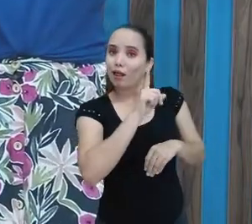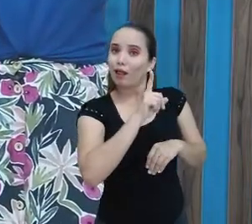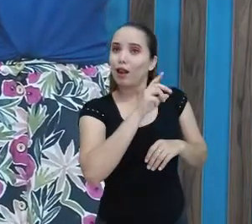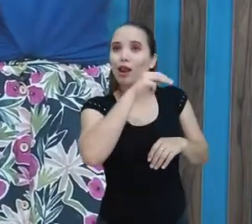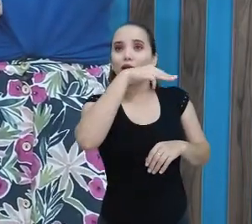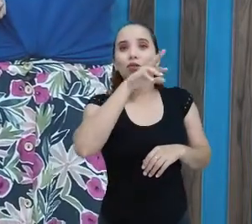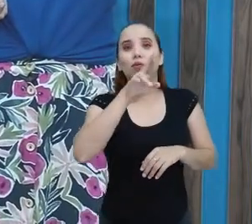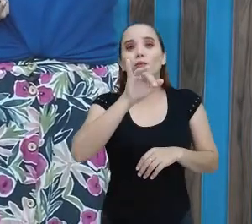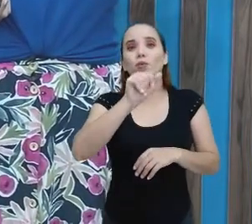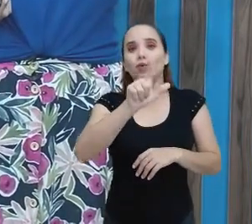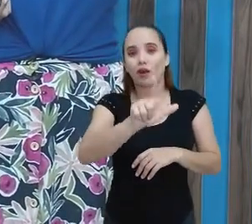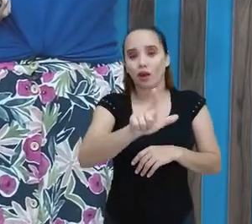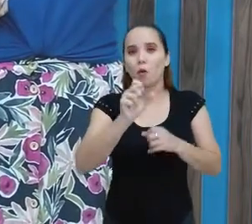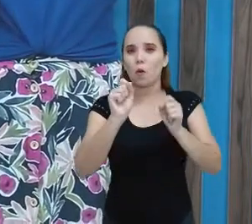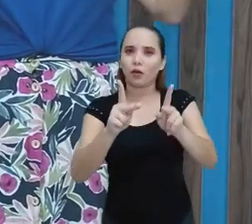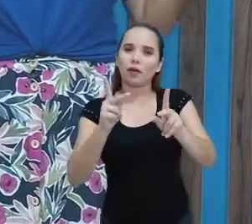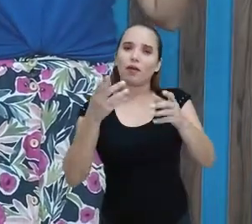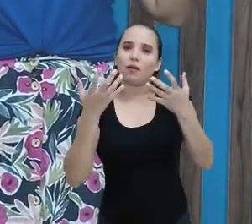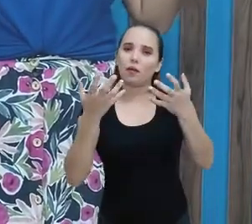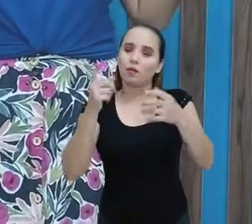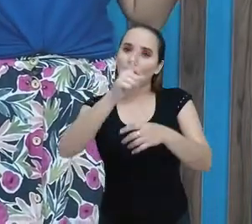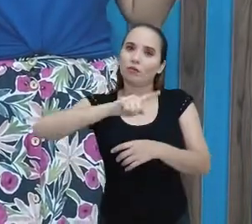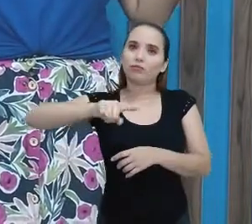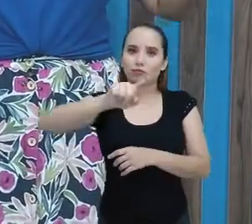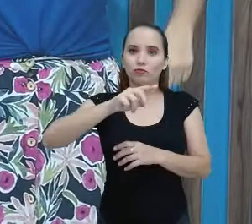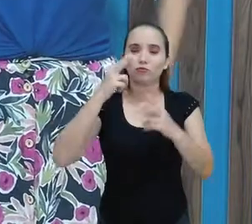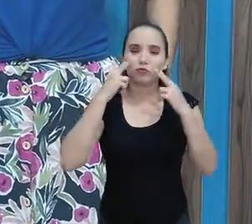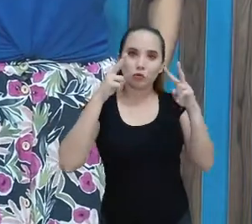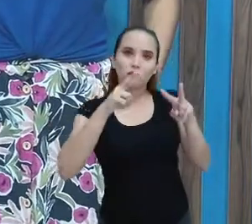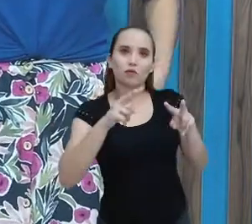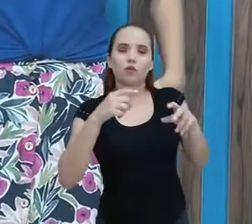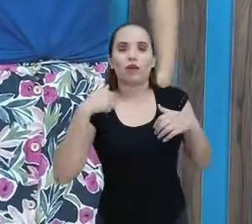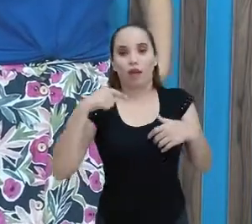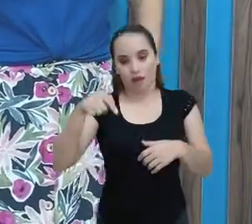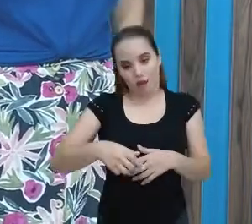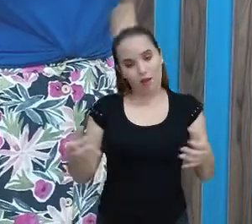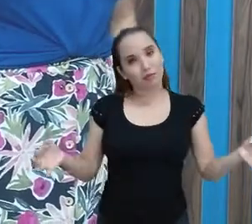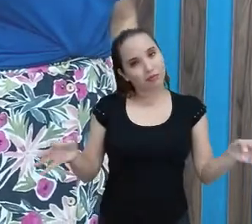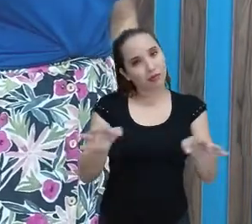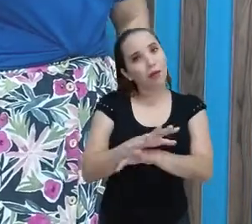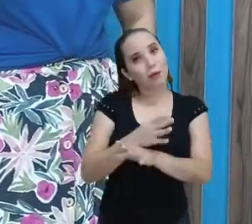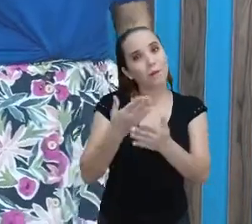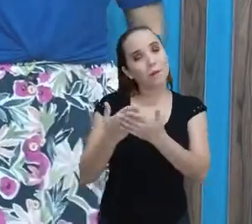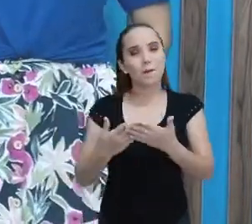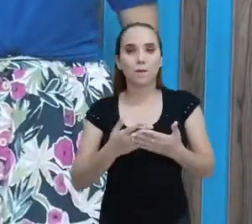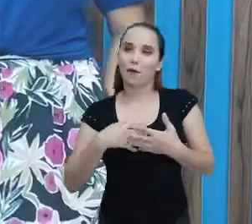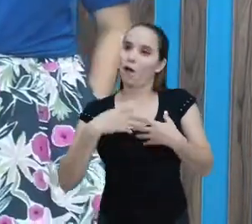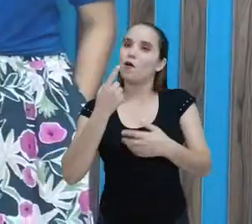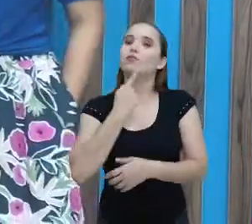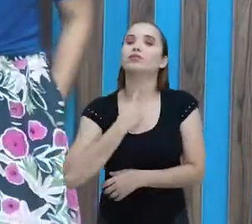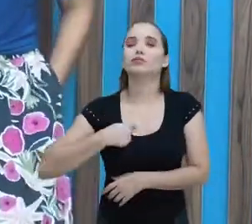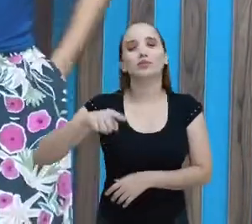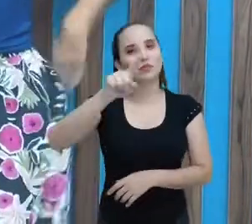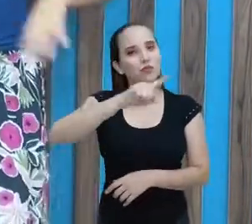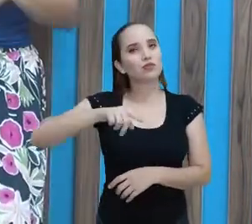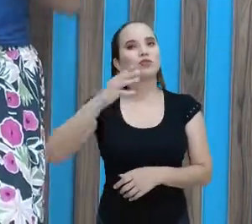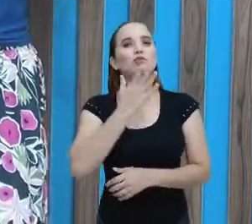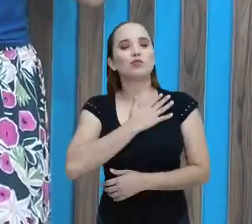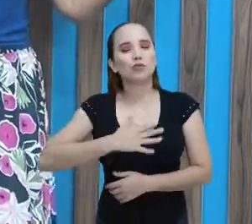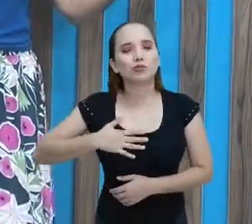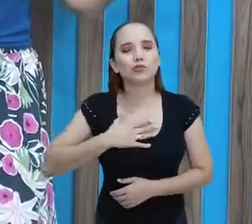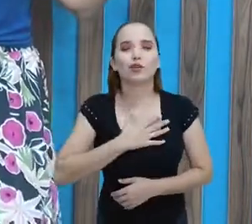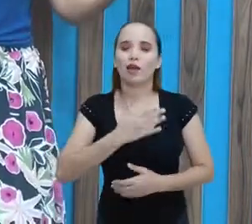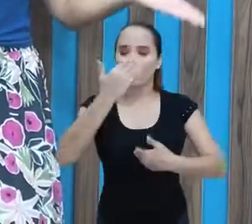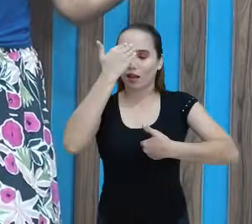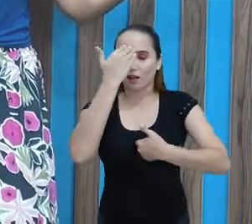gente? A nossa aula termina aqui. Eu espero que vocês tenham gostado. Gostaria de agradecer a toda essa equipe